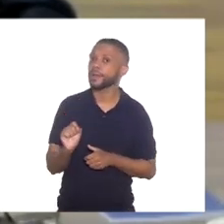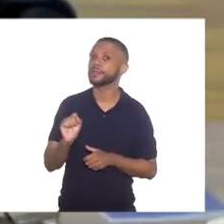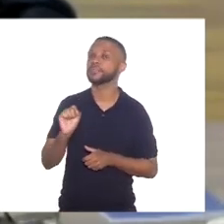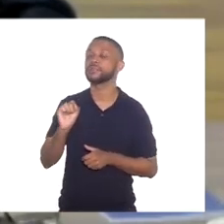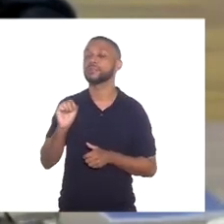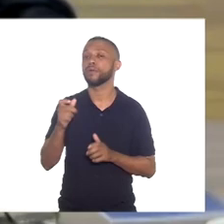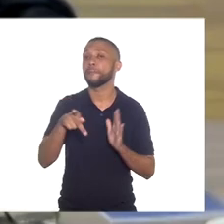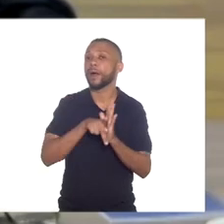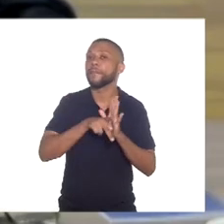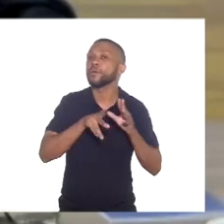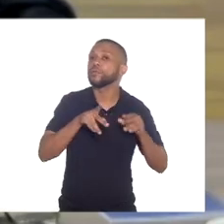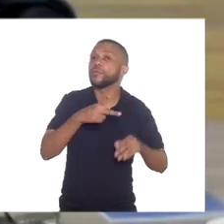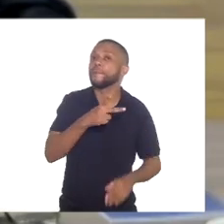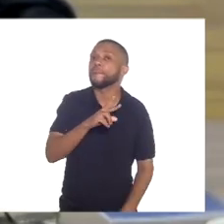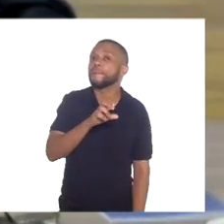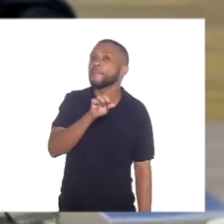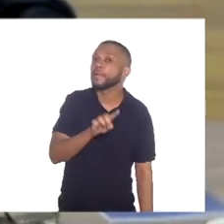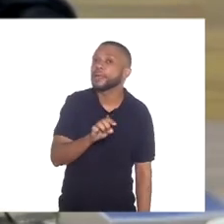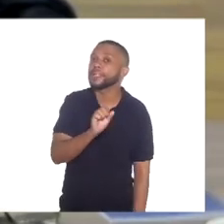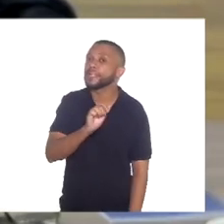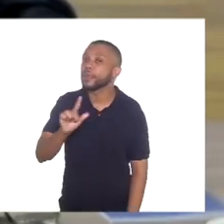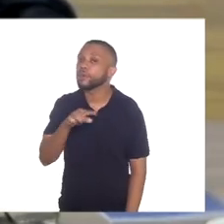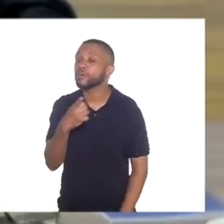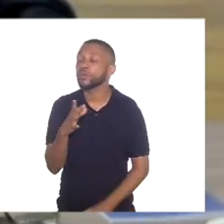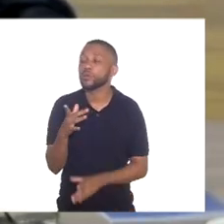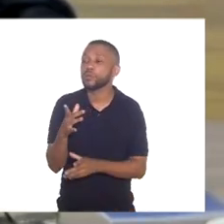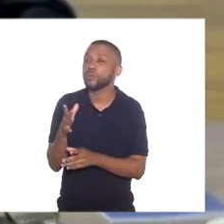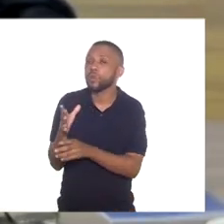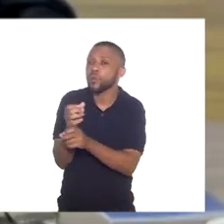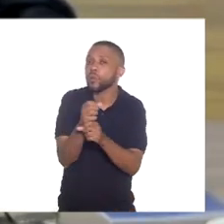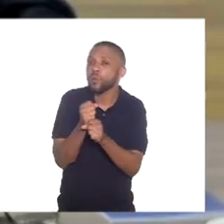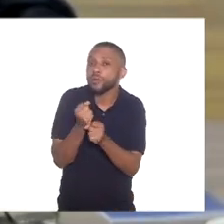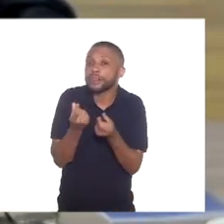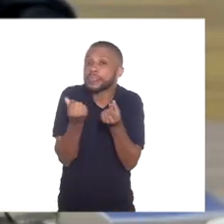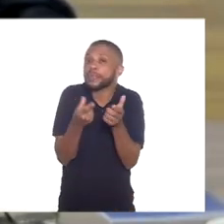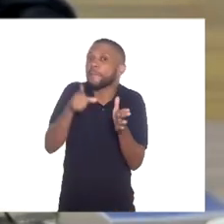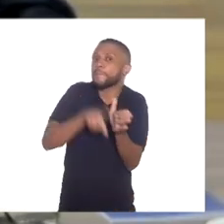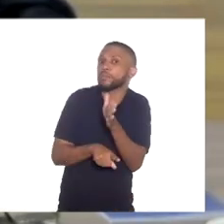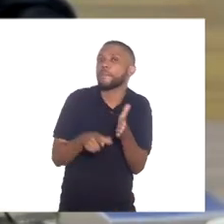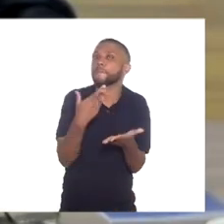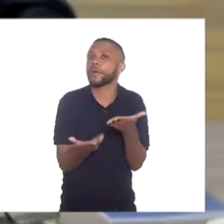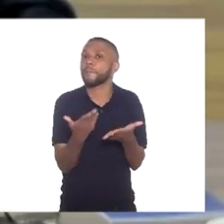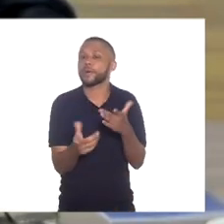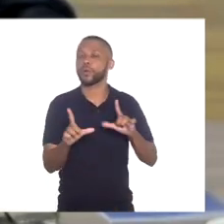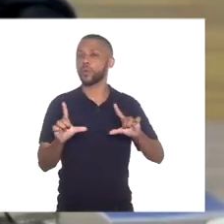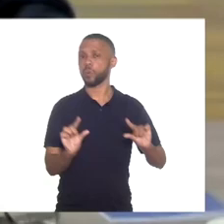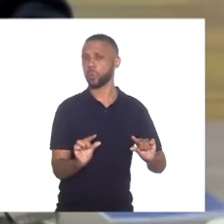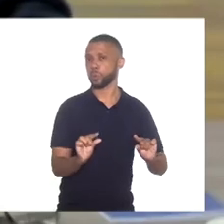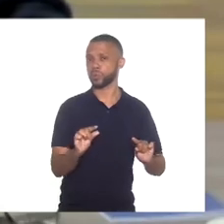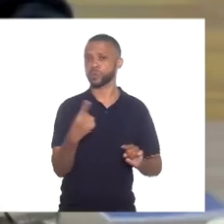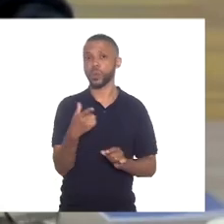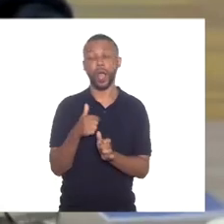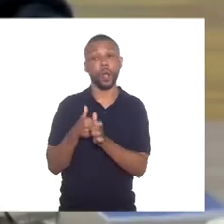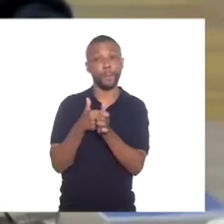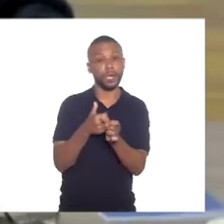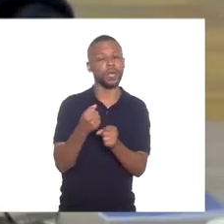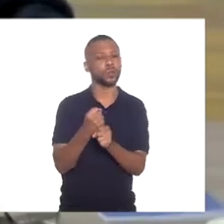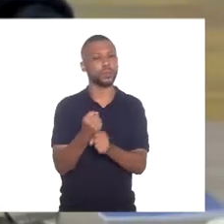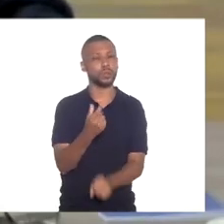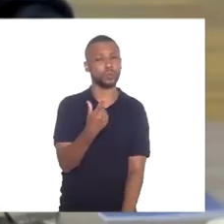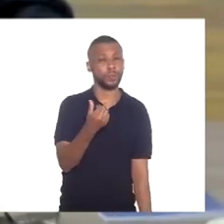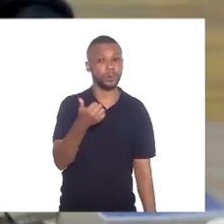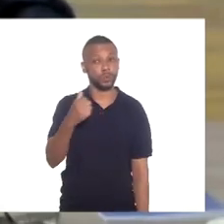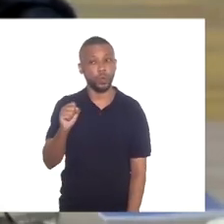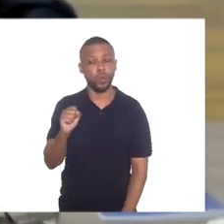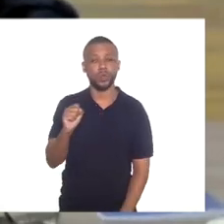Nós estamos perdendo receita e uma coisa que a gente acompanhou 18 também, 18 e 19, é quando